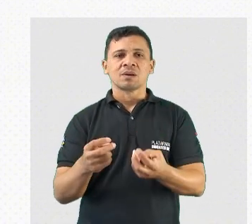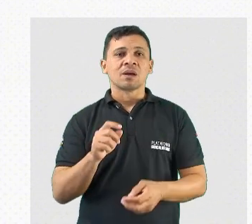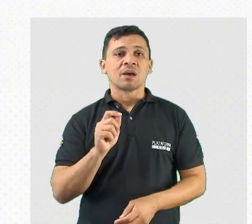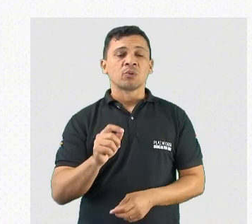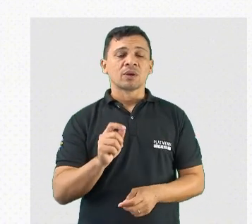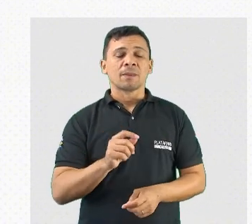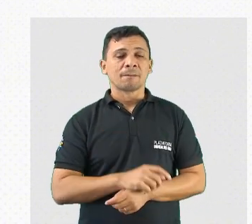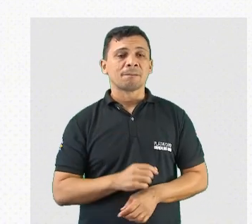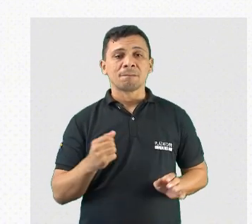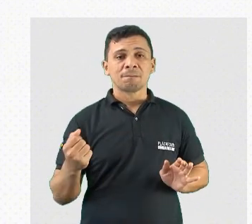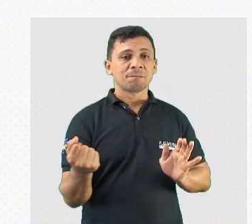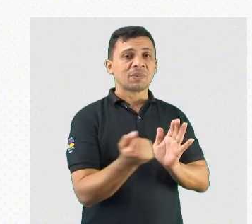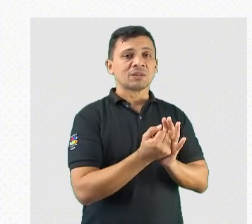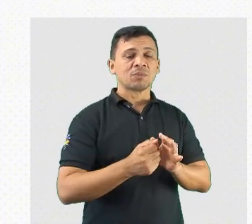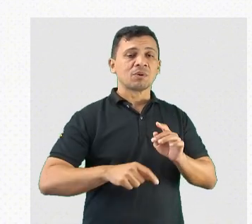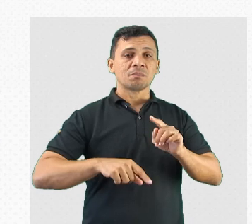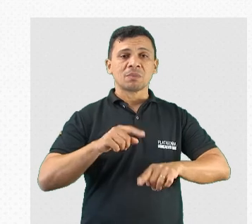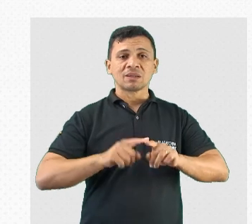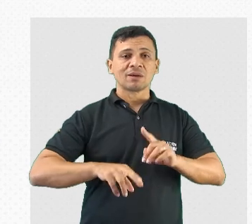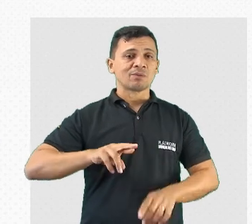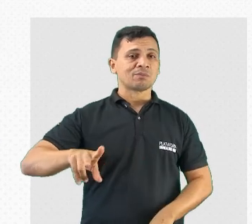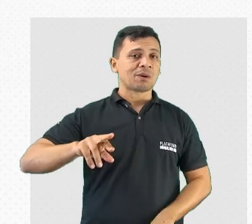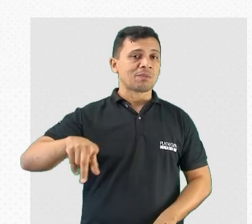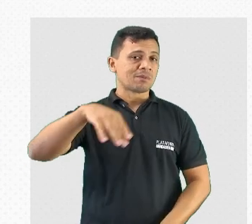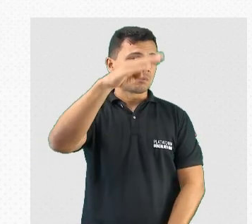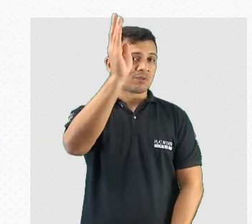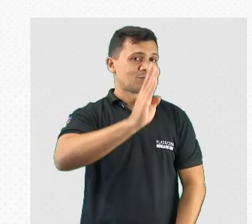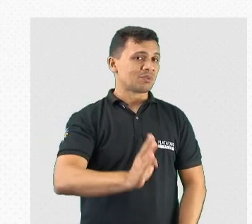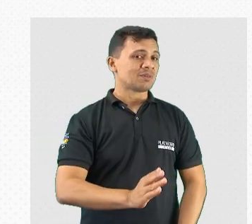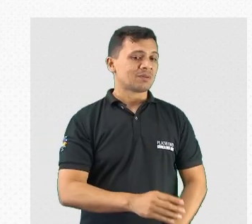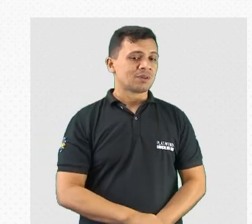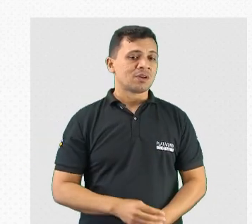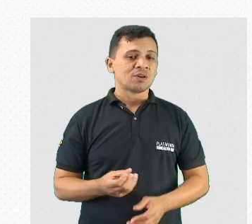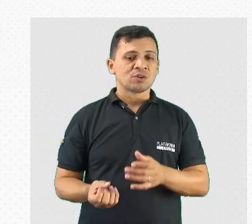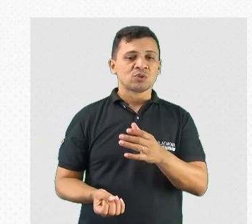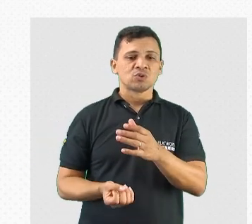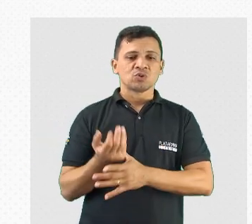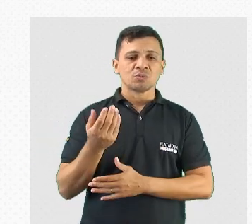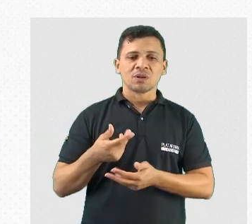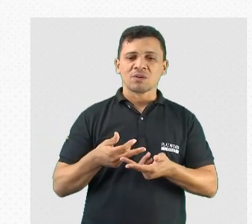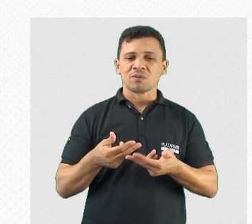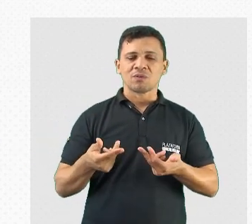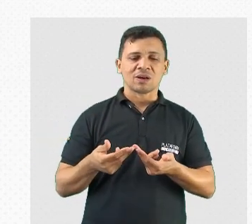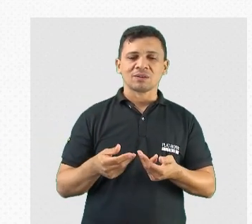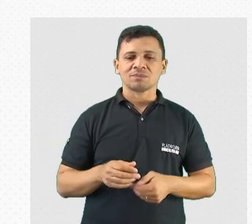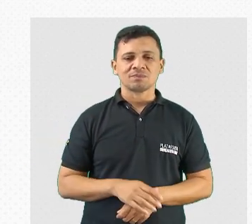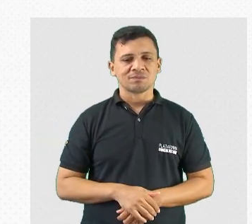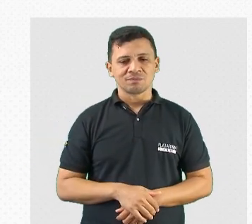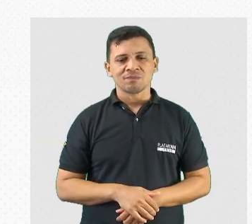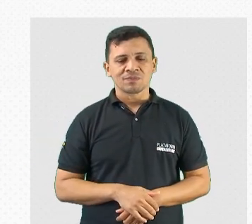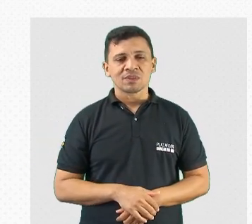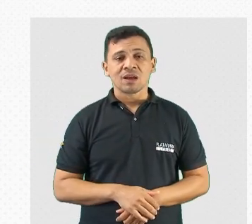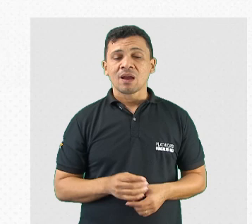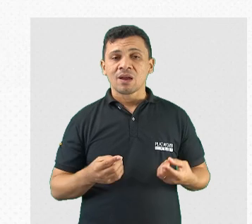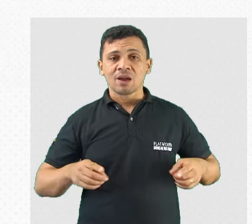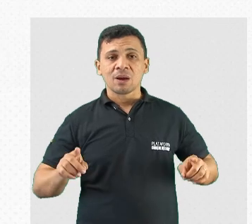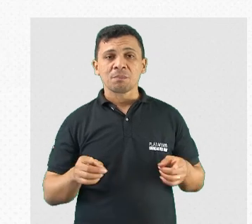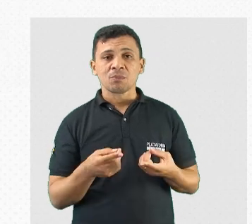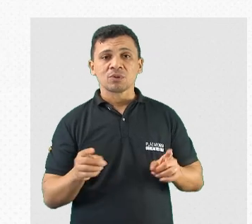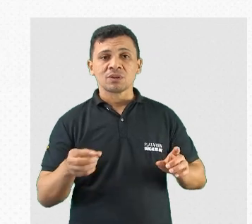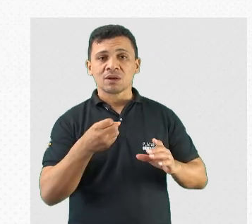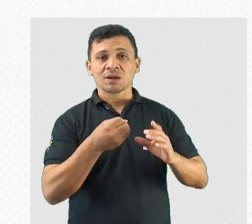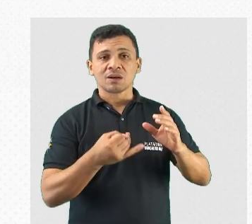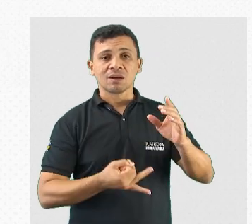imaterial brasileiro em nível mundial, que vai dar origem ao choro, chorinho e ao samba, que é a música com a cara do